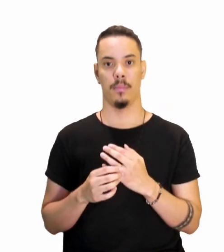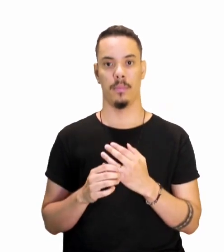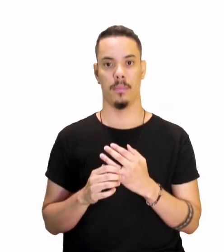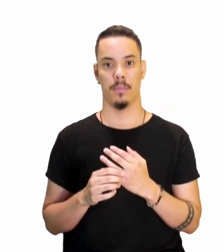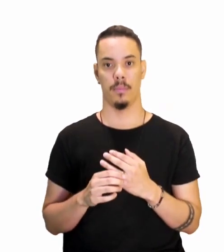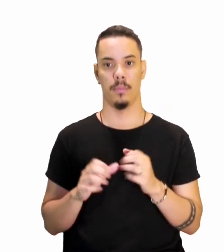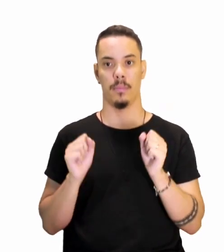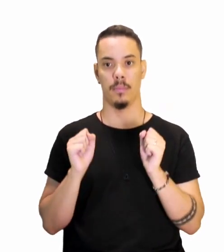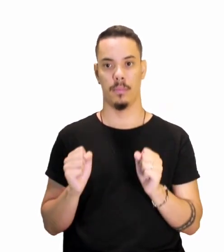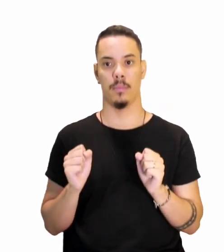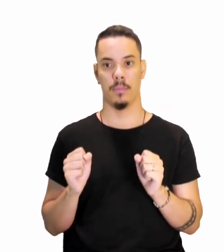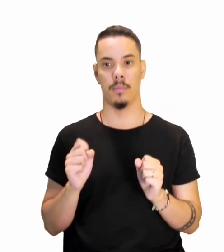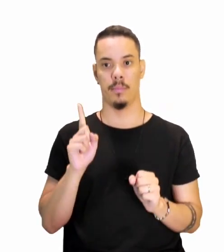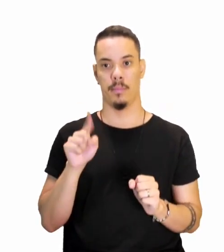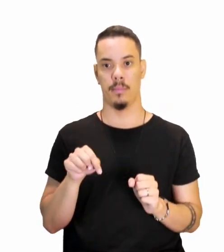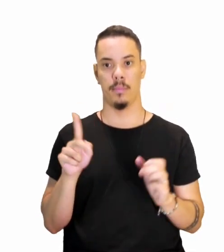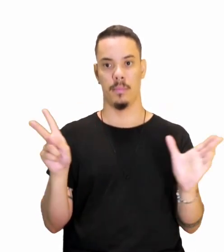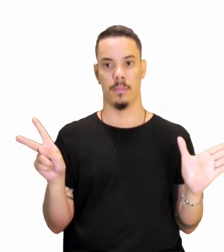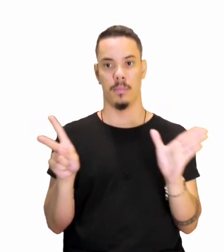o quê?